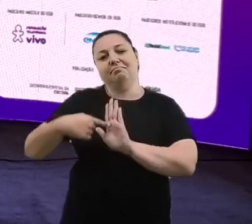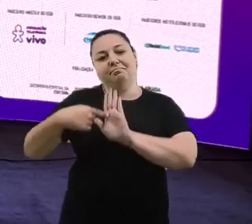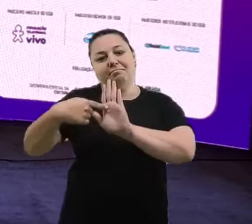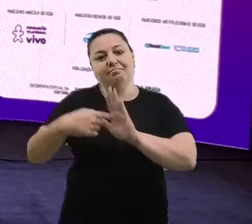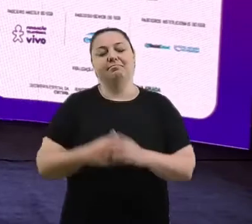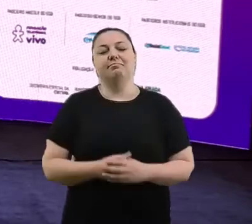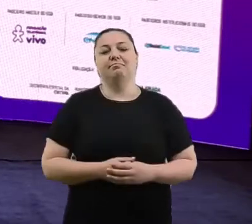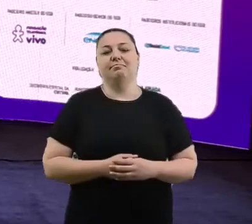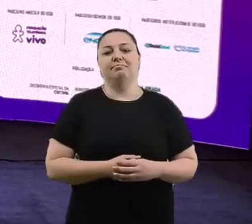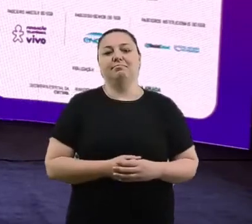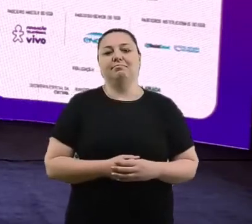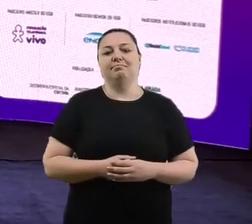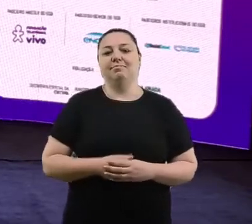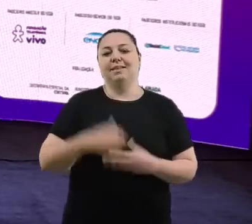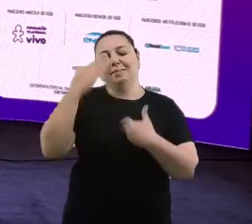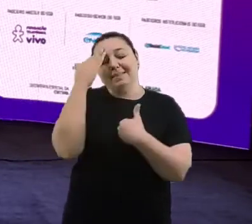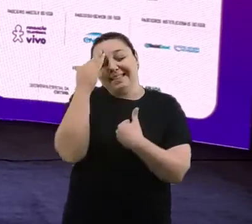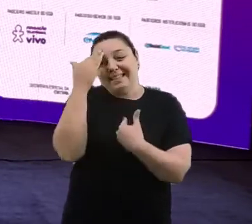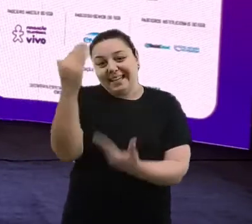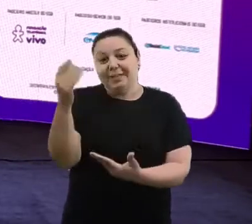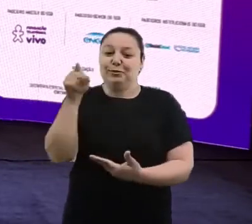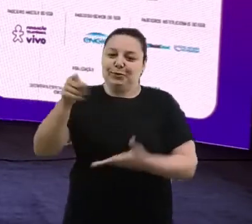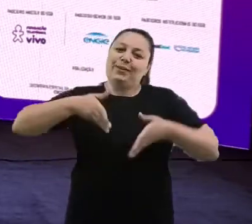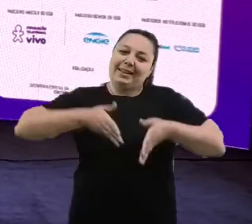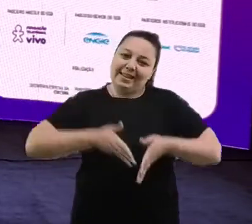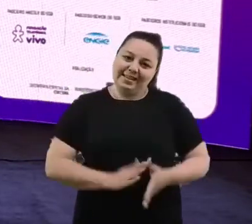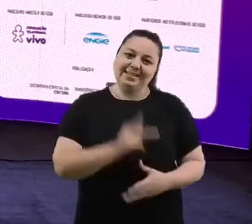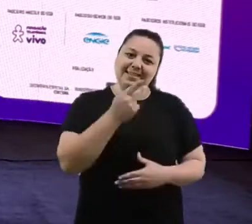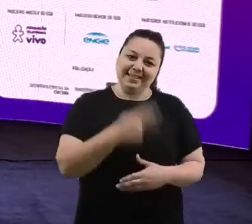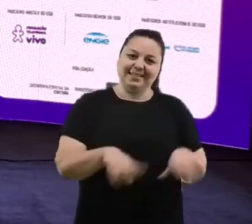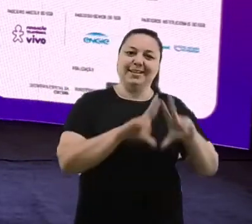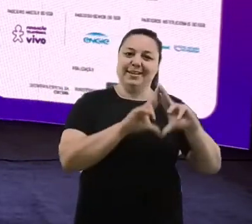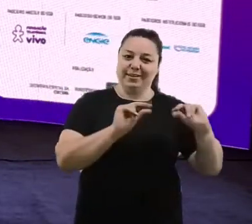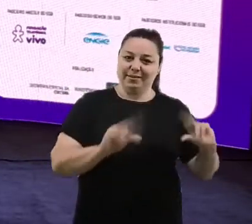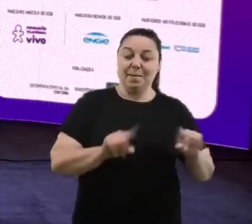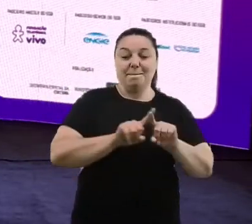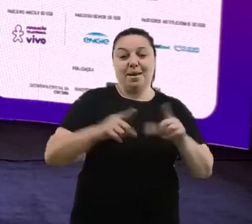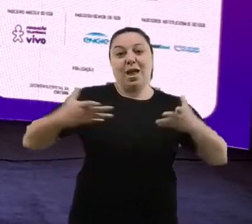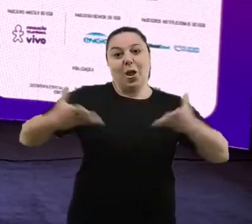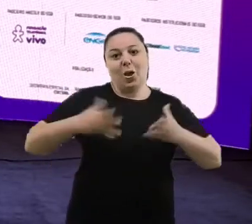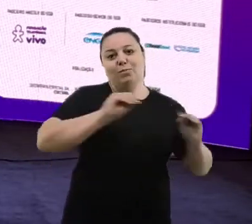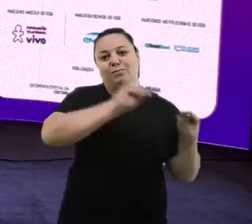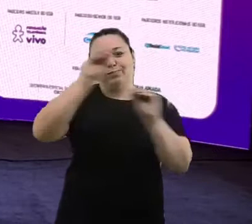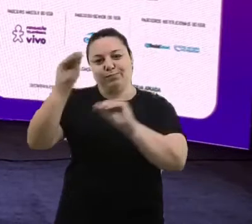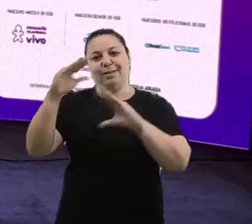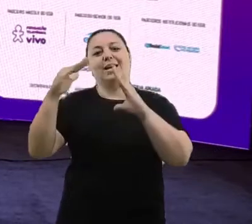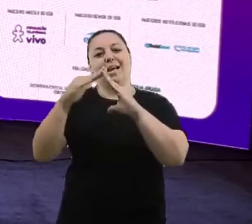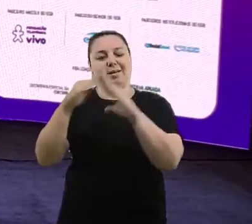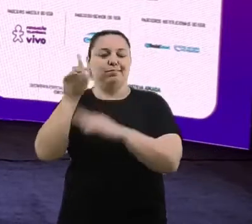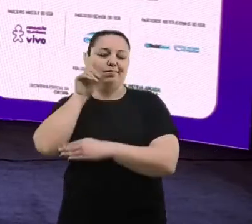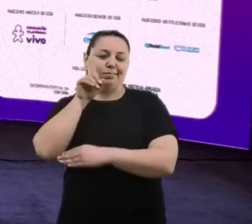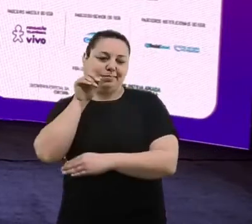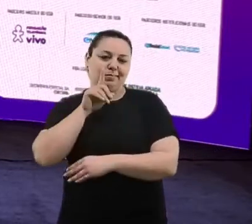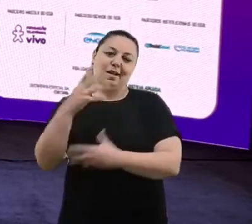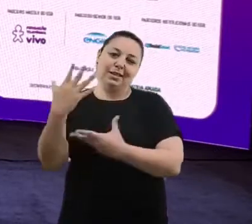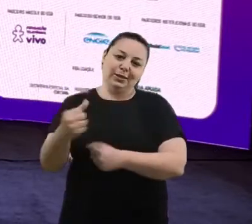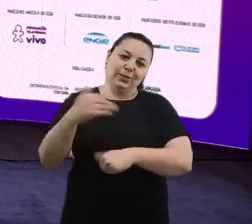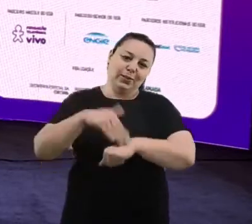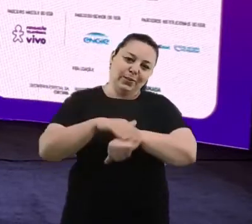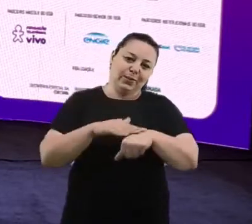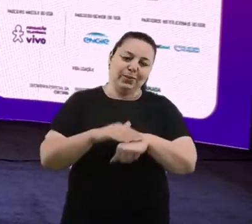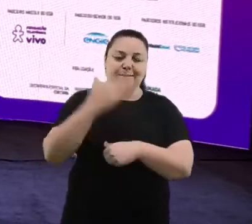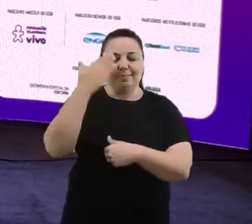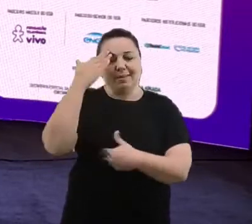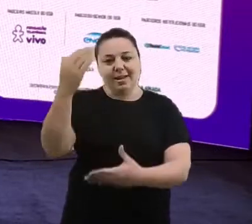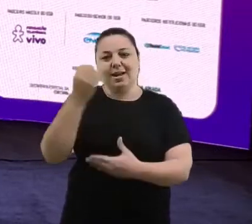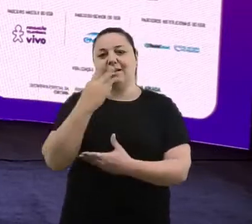manezinho de Floripa, que agora está nos Estados Unidos, né, topar essa conversa conosco. Bem-vindo, Thiago. Oi,